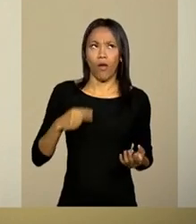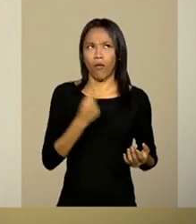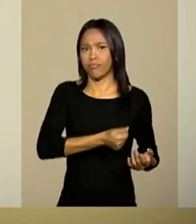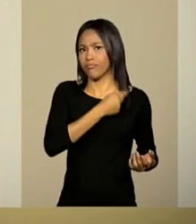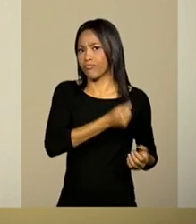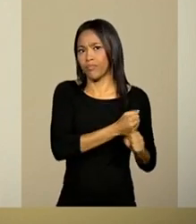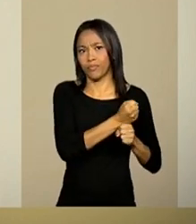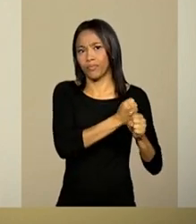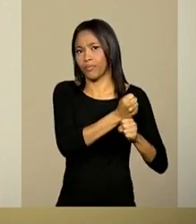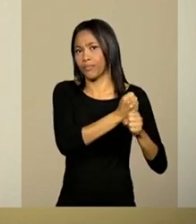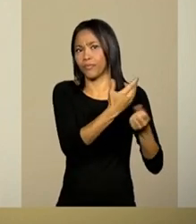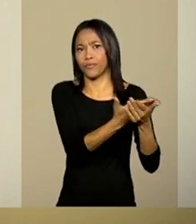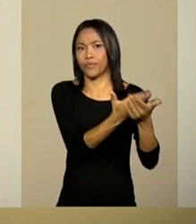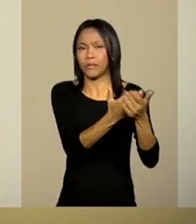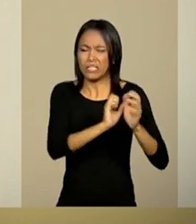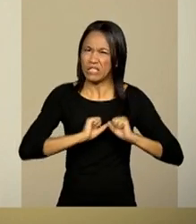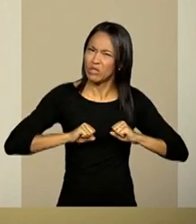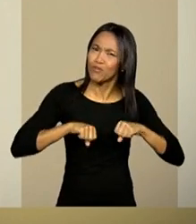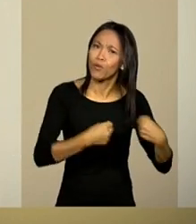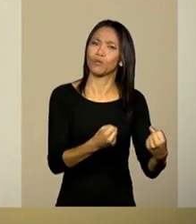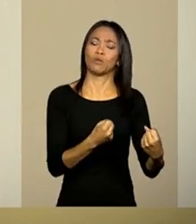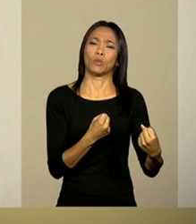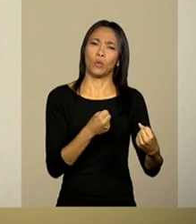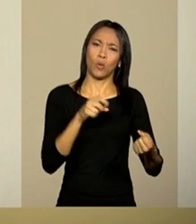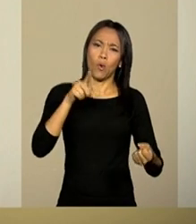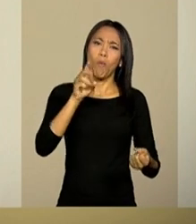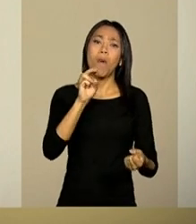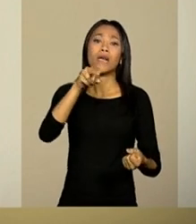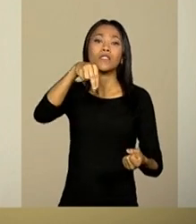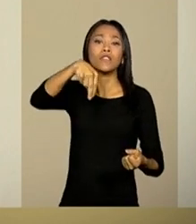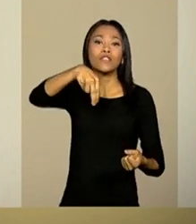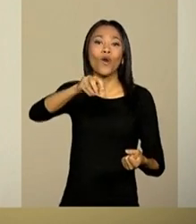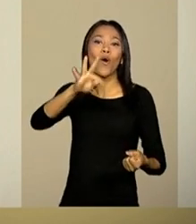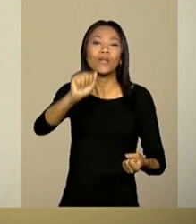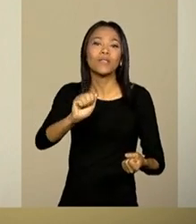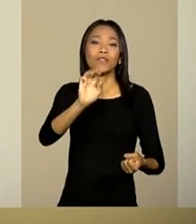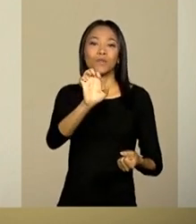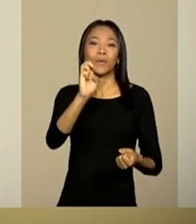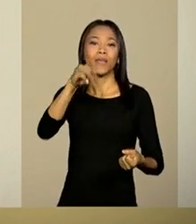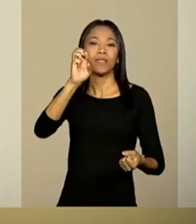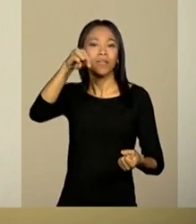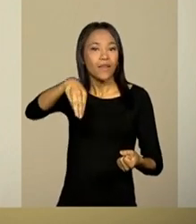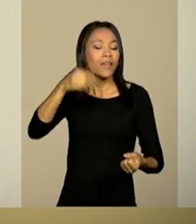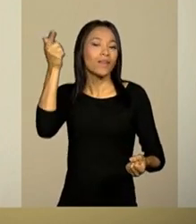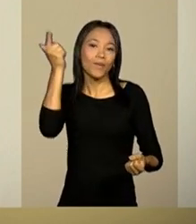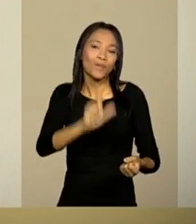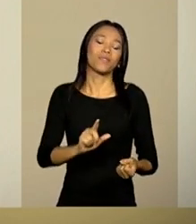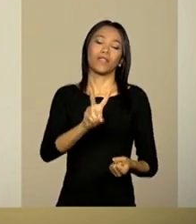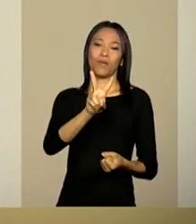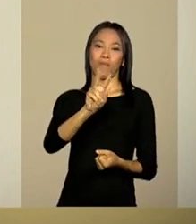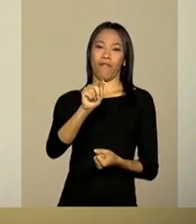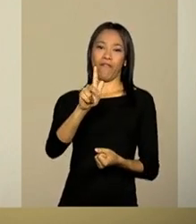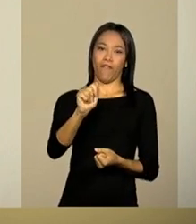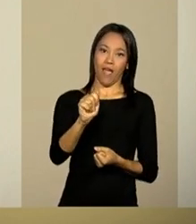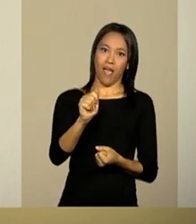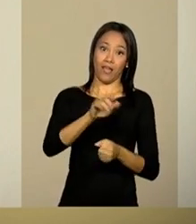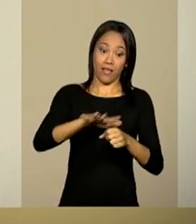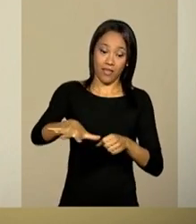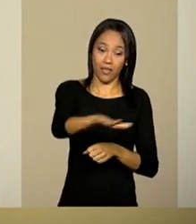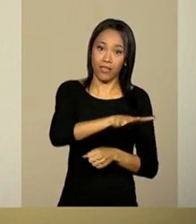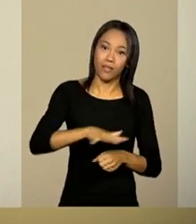esforçou muito para tirar uma boa nota no Enem e conseguiu sim uma vaga no curso de sistemas de